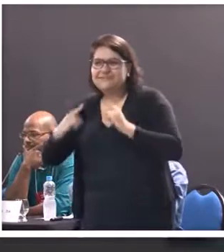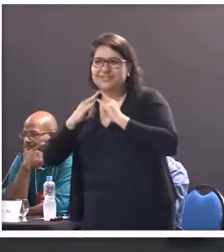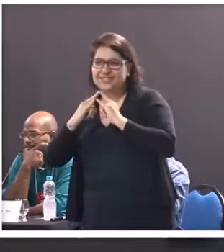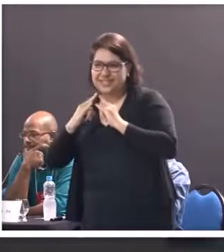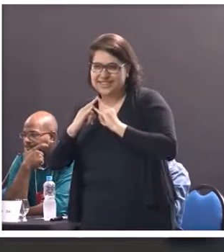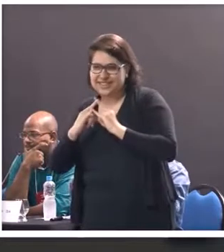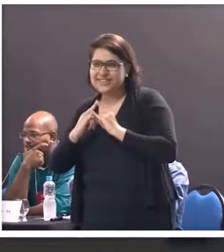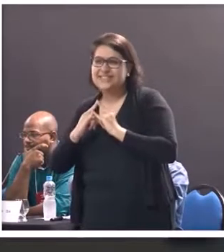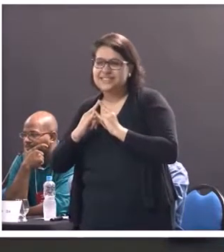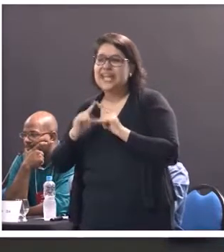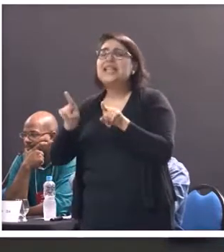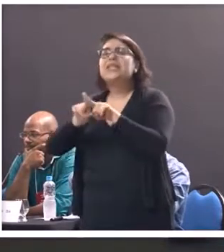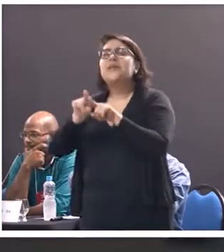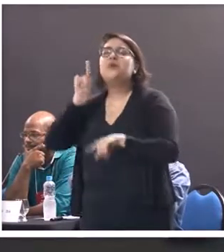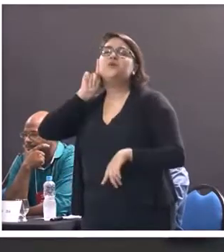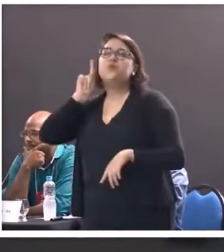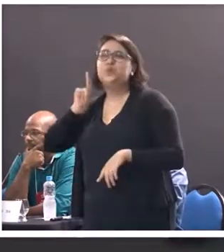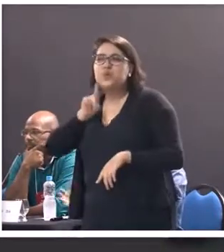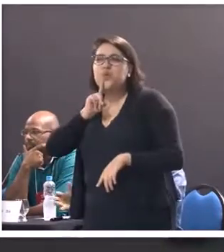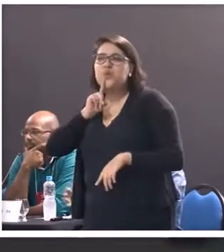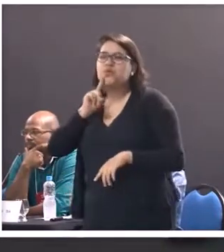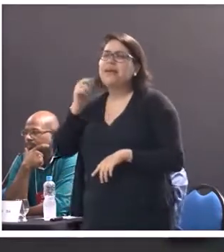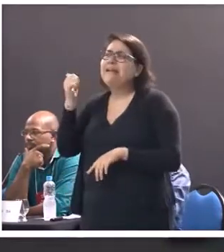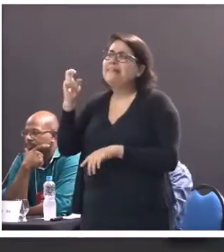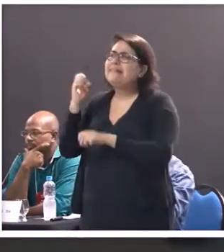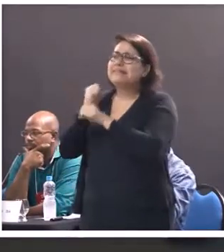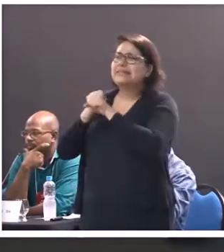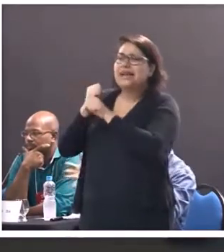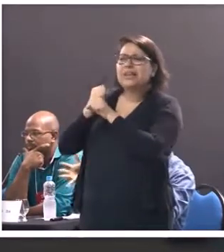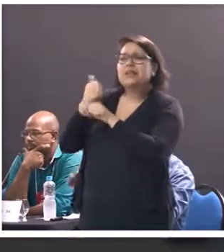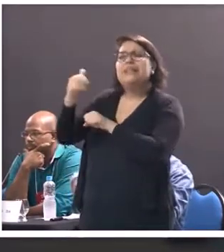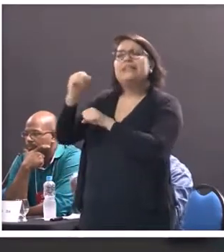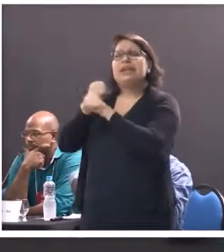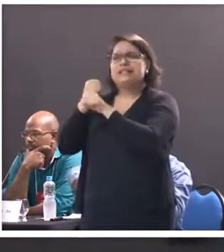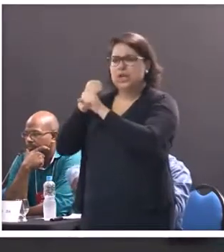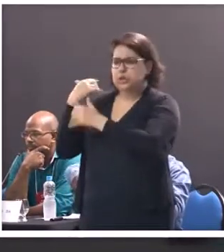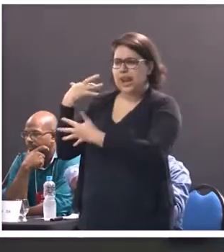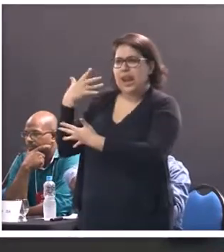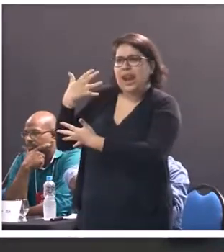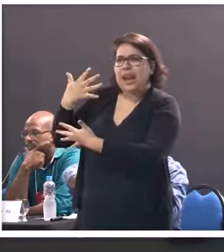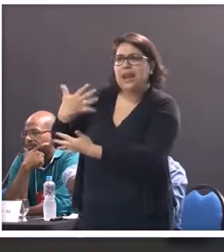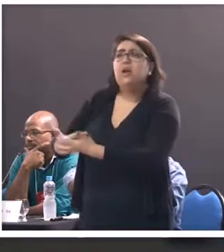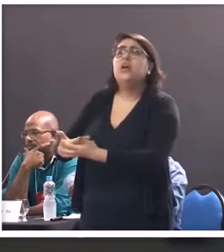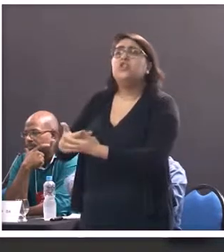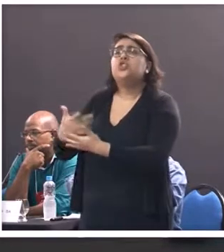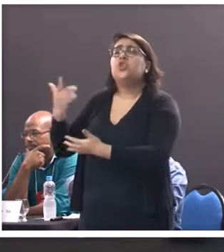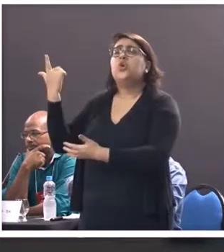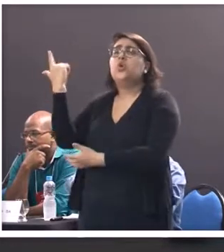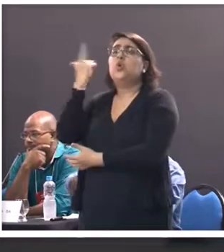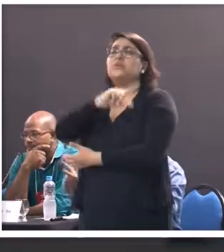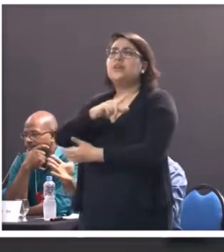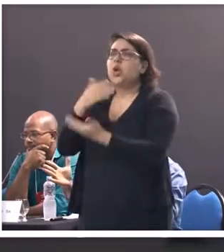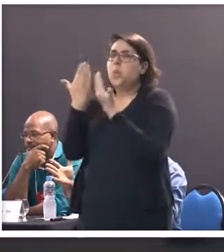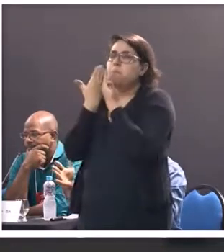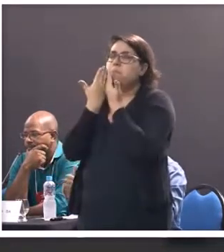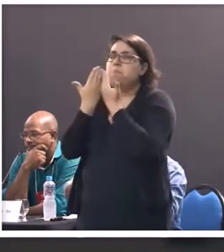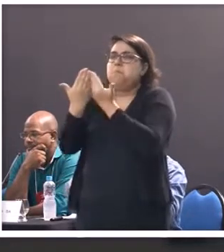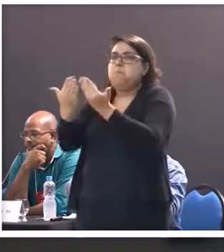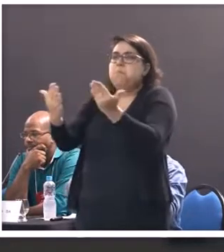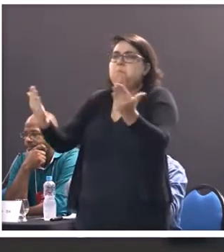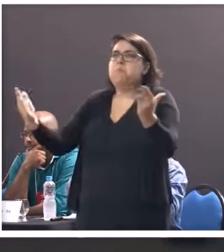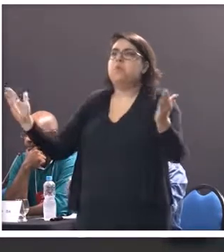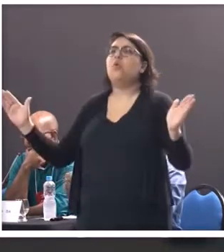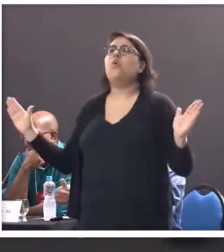INES, os surdos, há cerca de 15 anos, de 10 anos para cá, tiveram as portas assim, escancaradas,